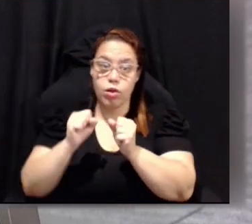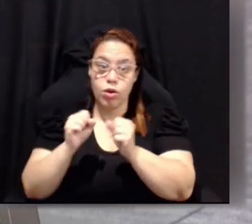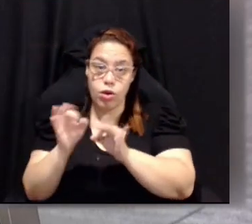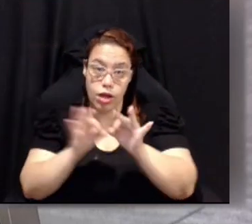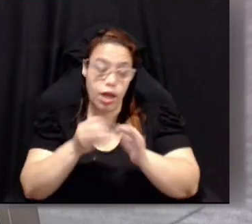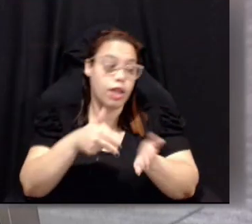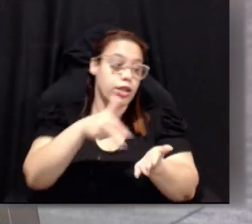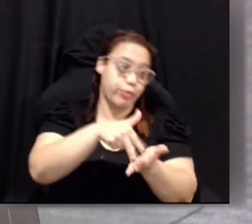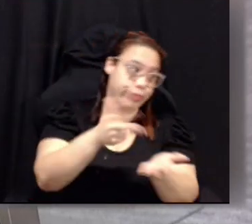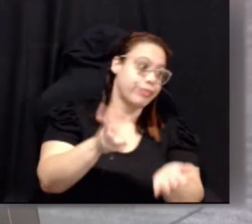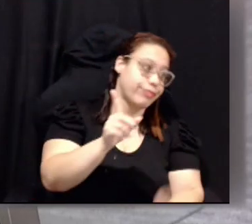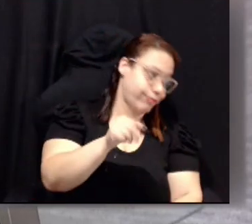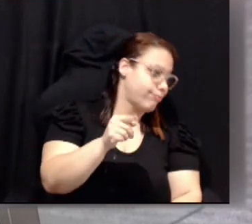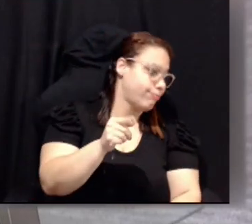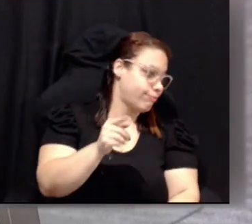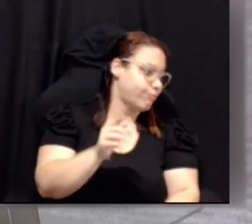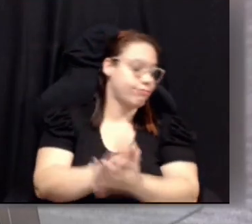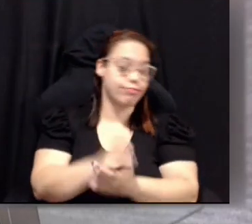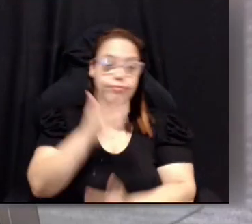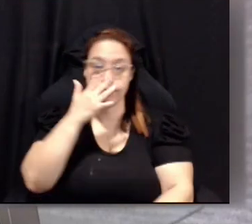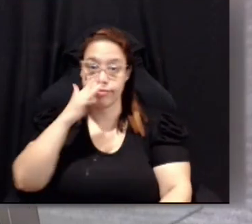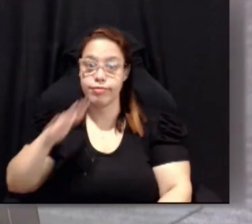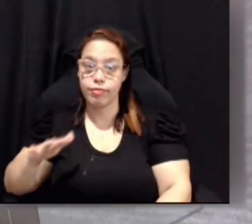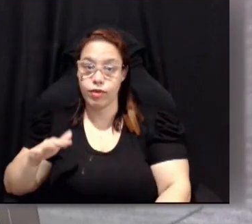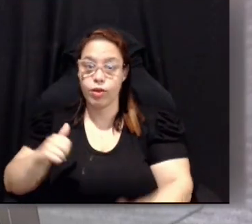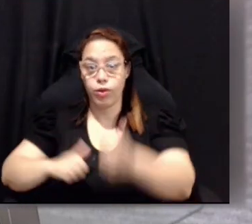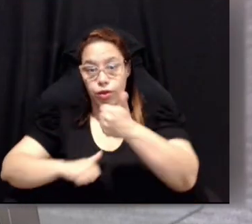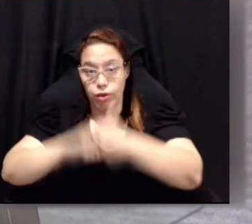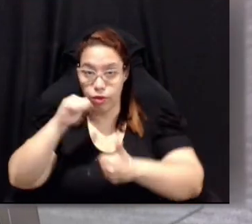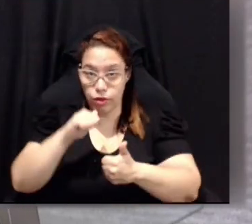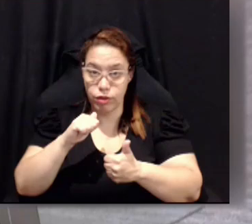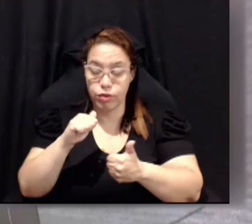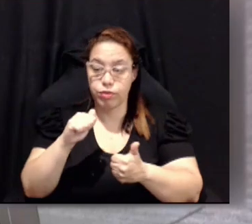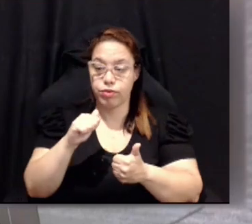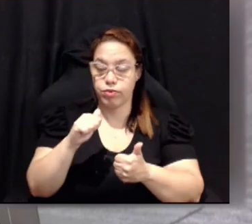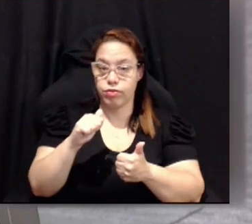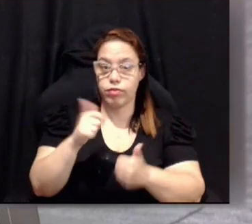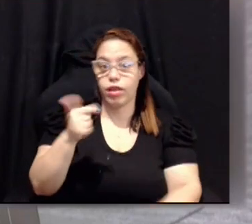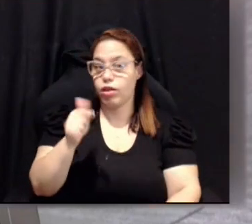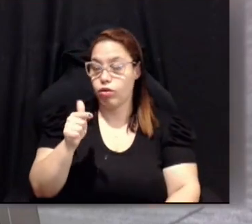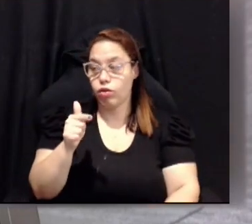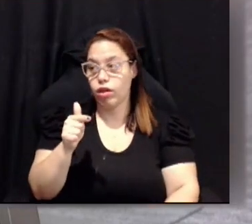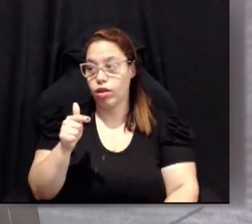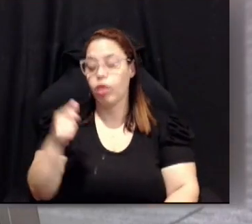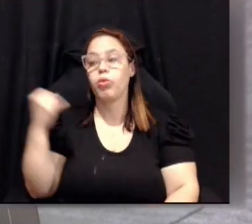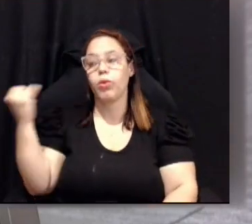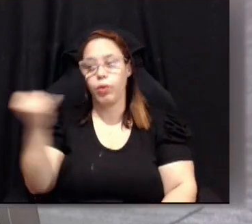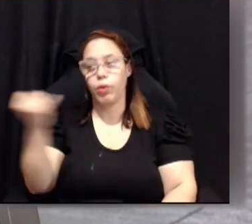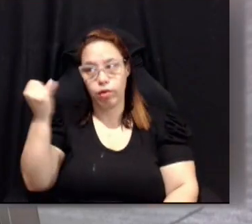Isso, à disposição das crianças que jogam nessas praças e não tem. Então é muito importante, a gente